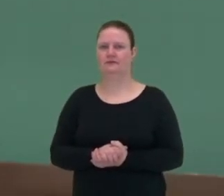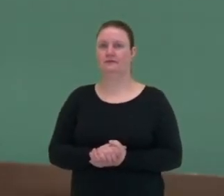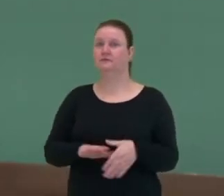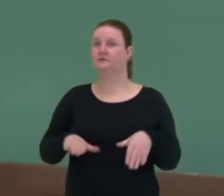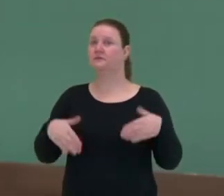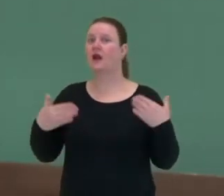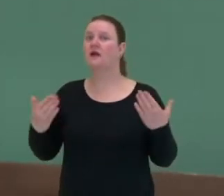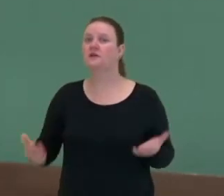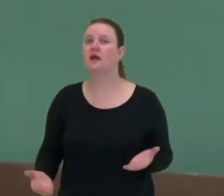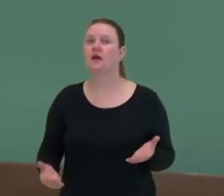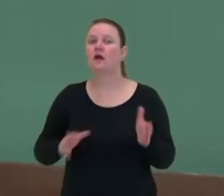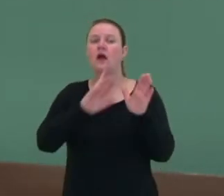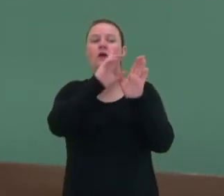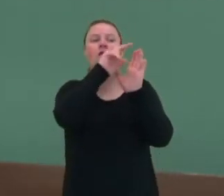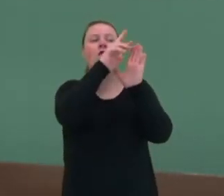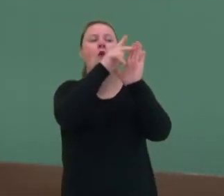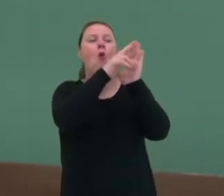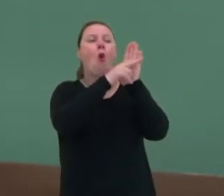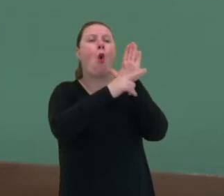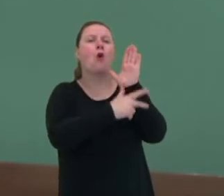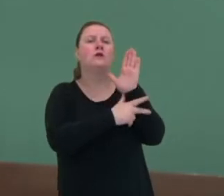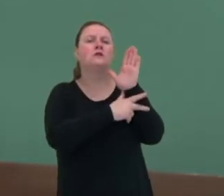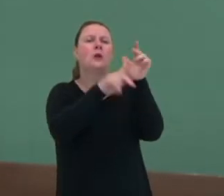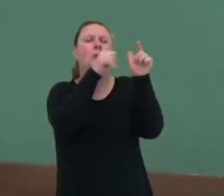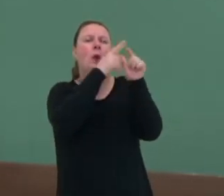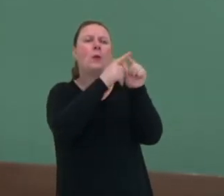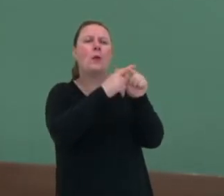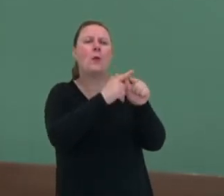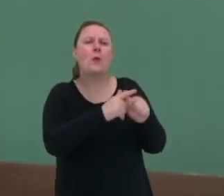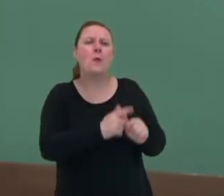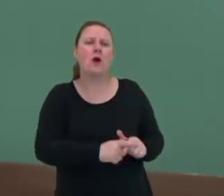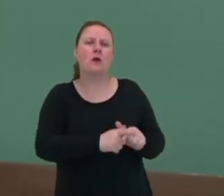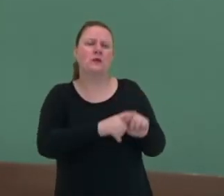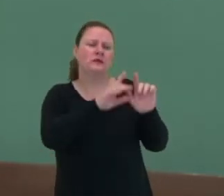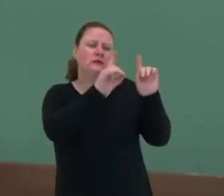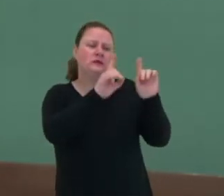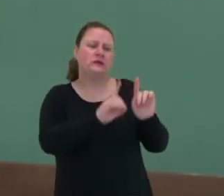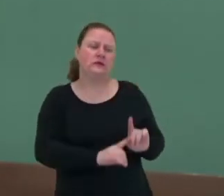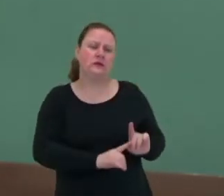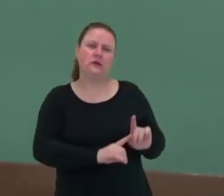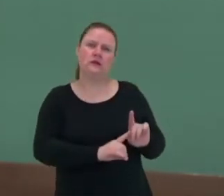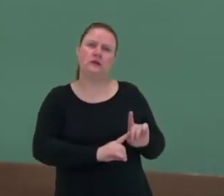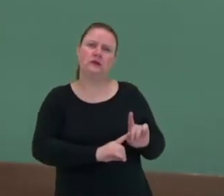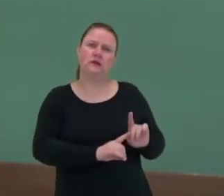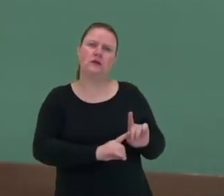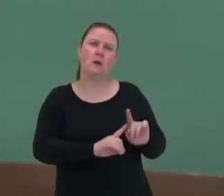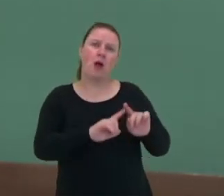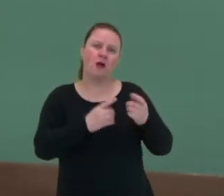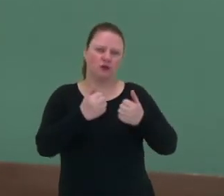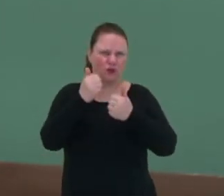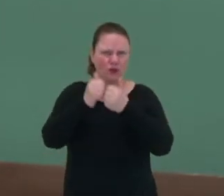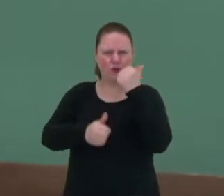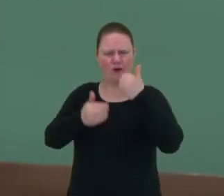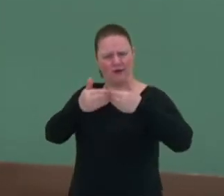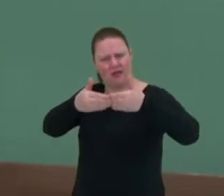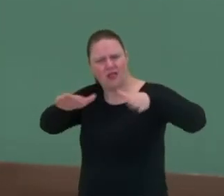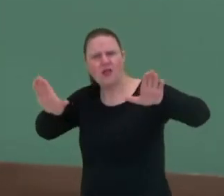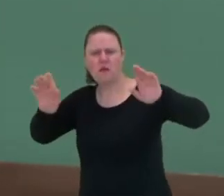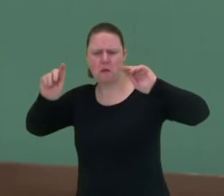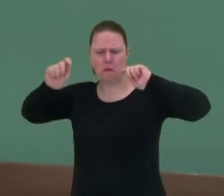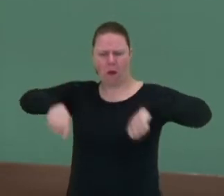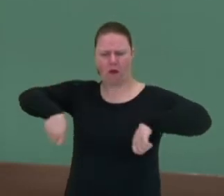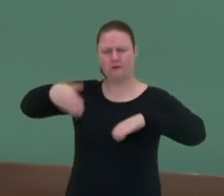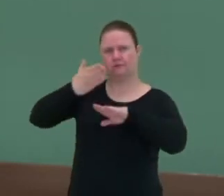deficiências. Olha quantas possibilidades o esporte abre para que essas pessoas possam praticar, tá?